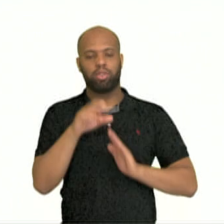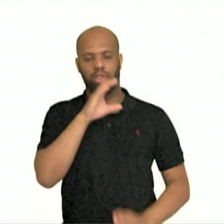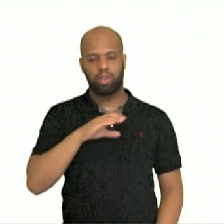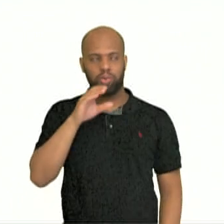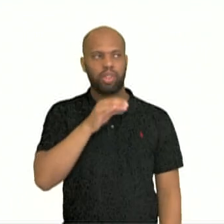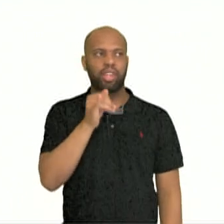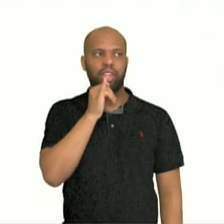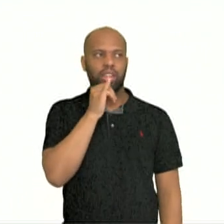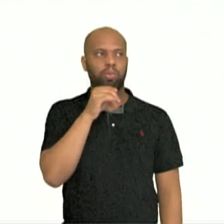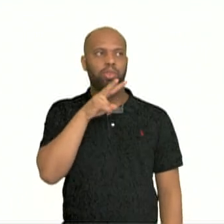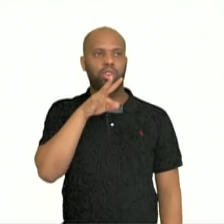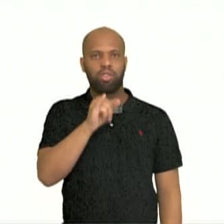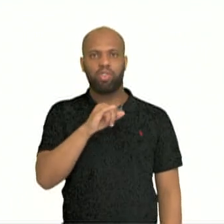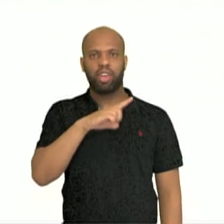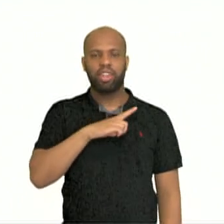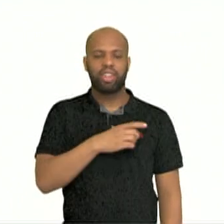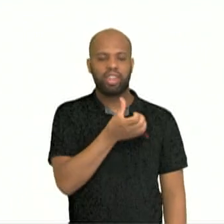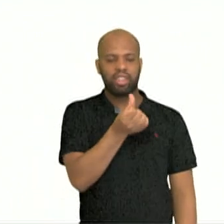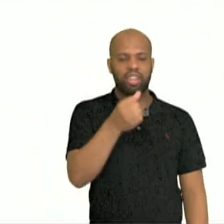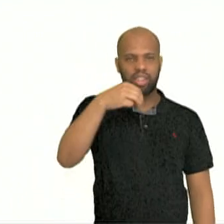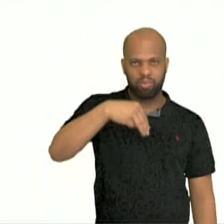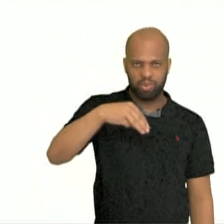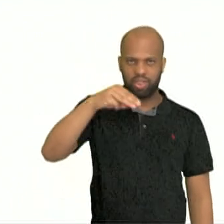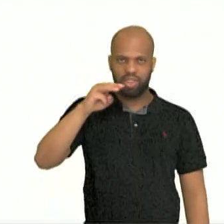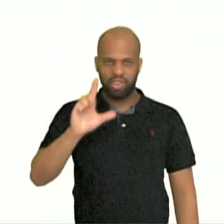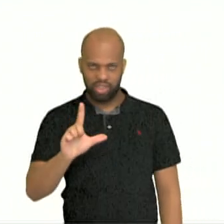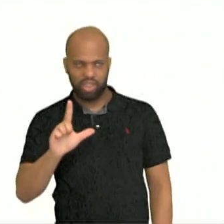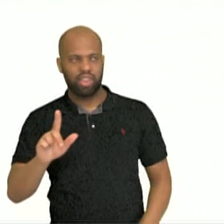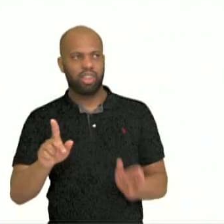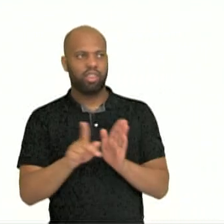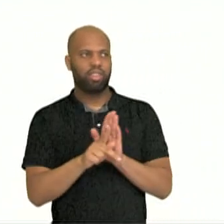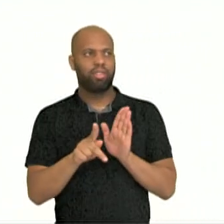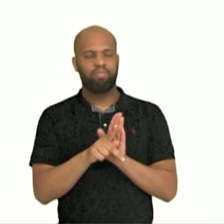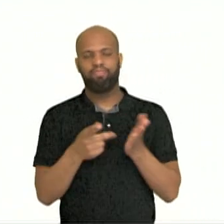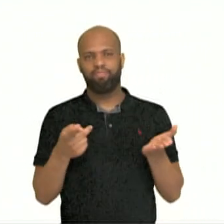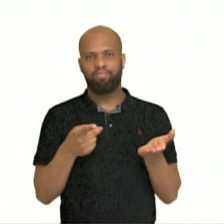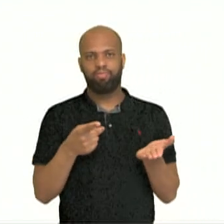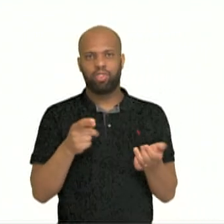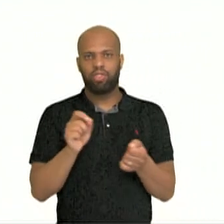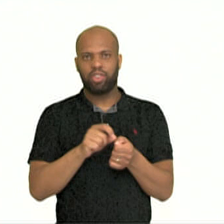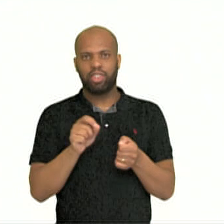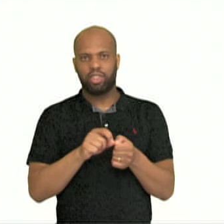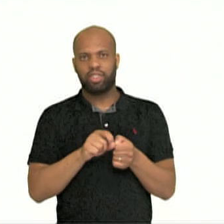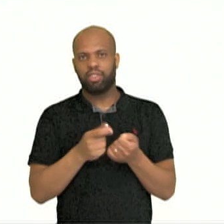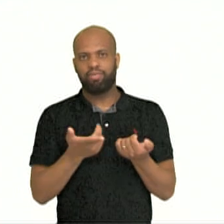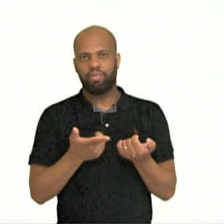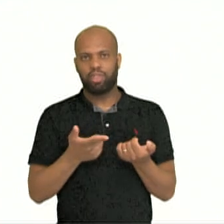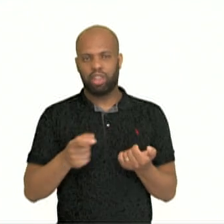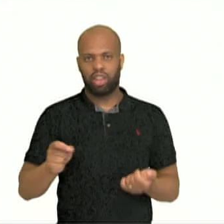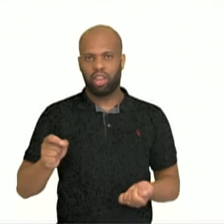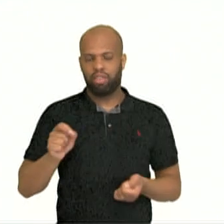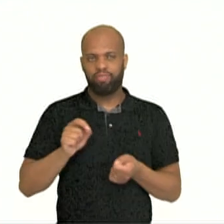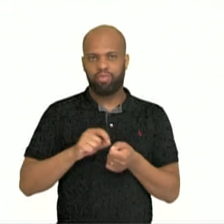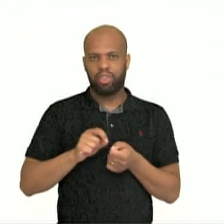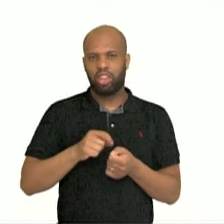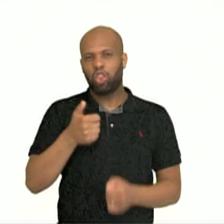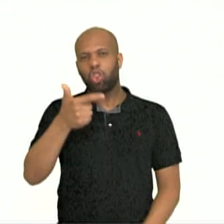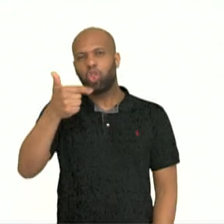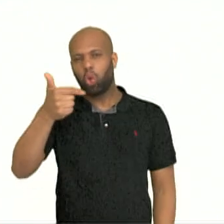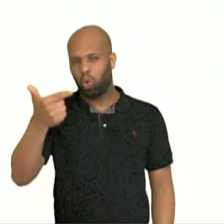6 mililitros lá, ml de insulina. Tá.